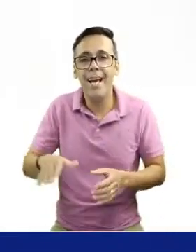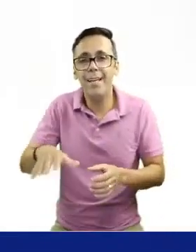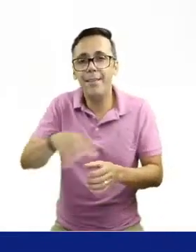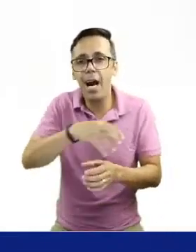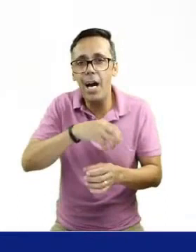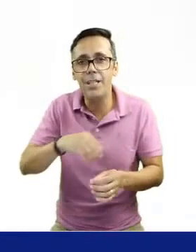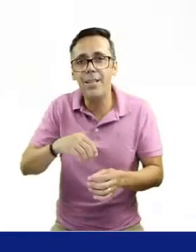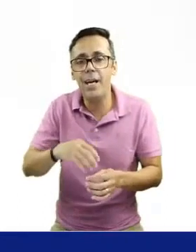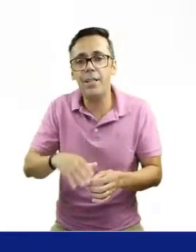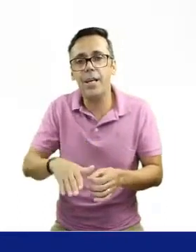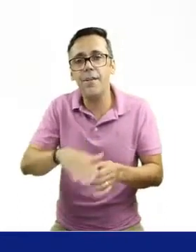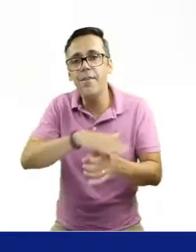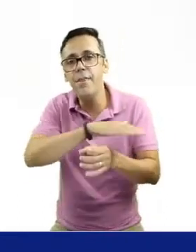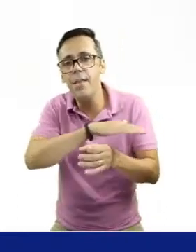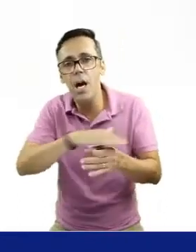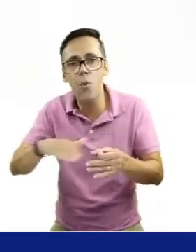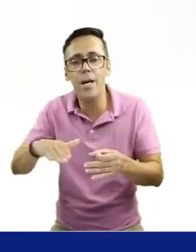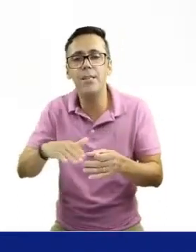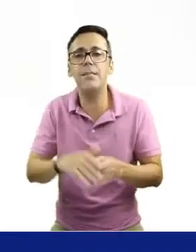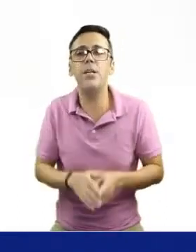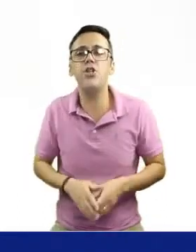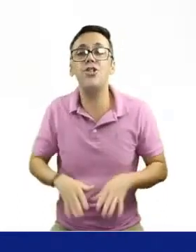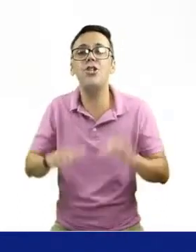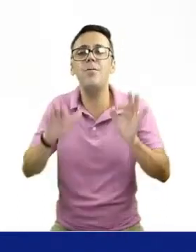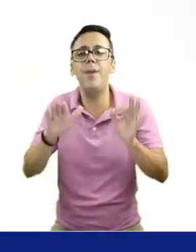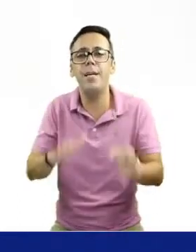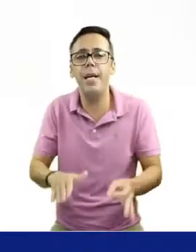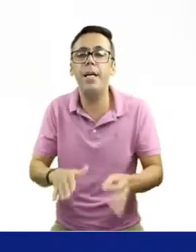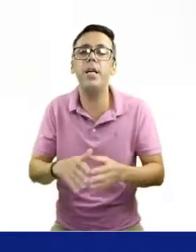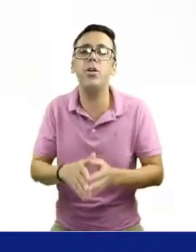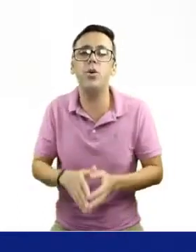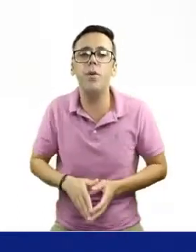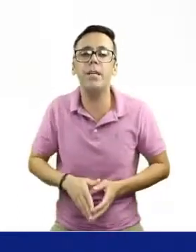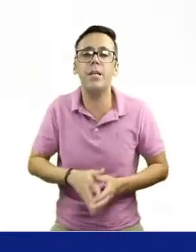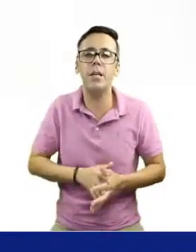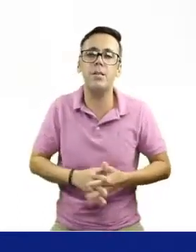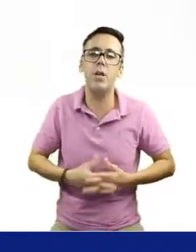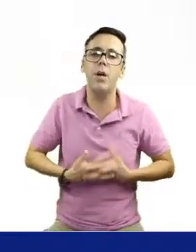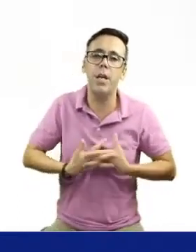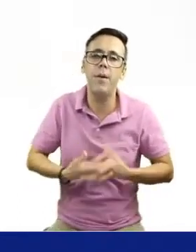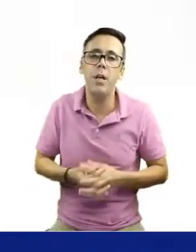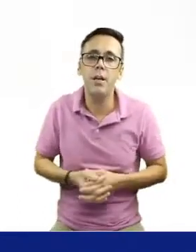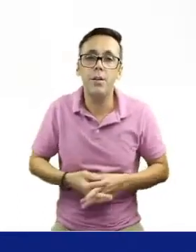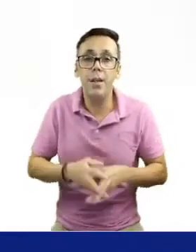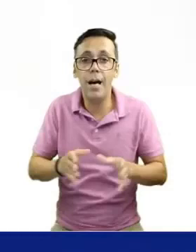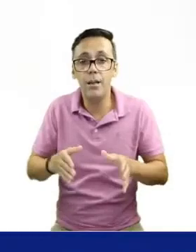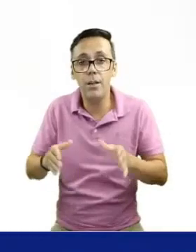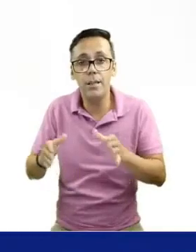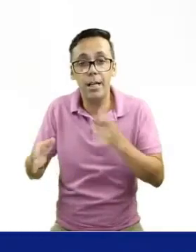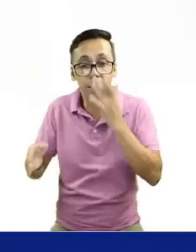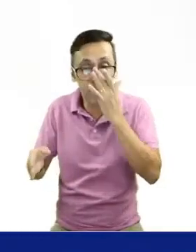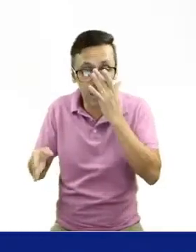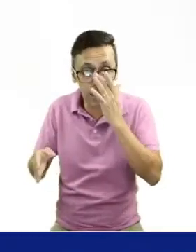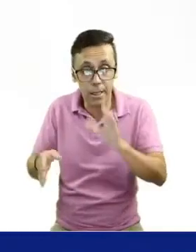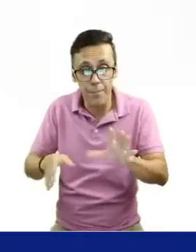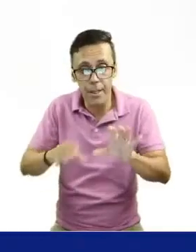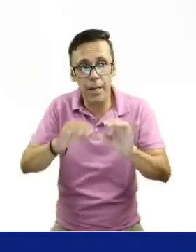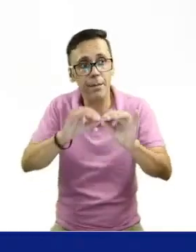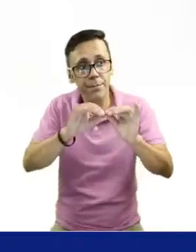carreira na área técnica não existe de maneira nenhuma Essa questão aí dá